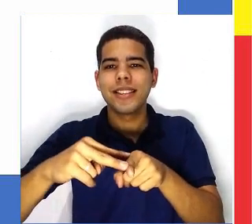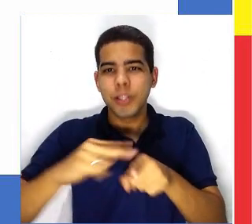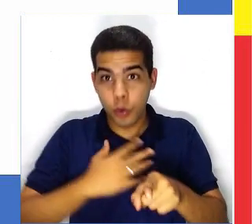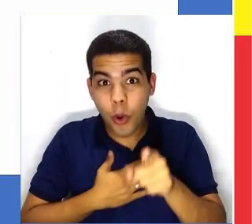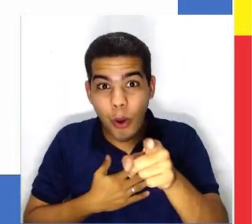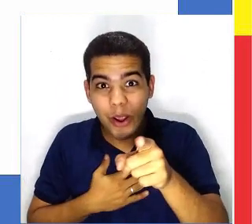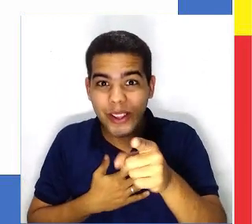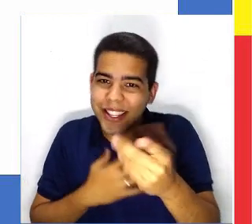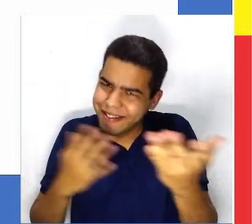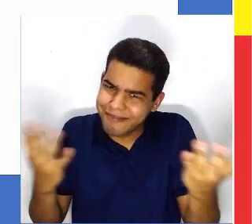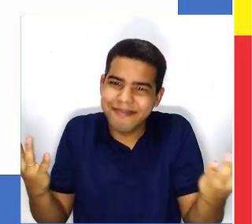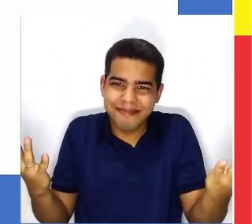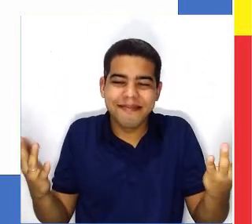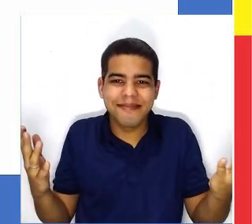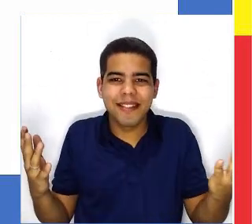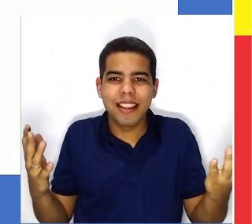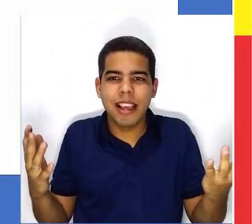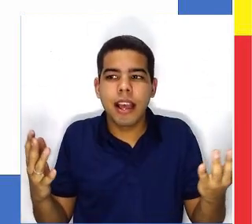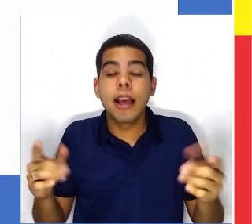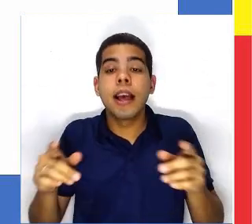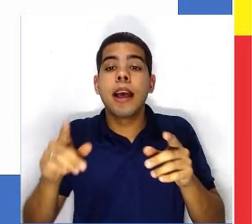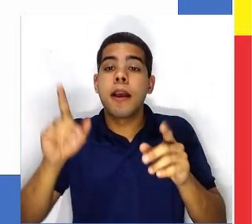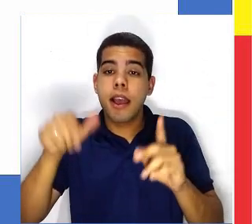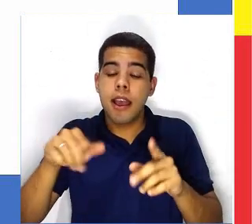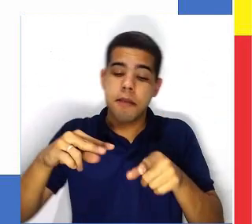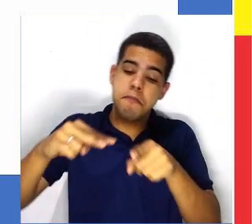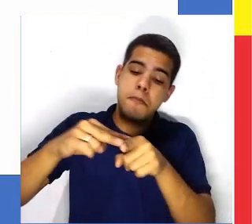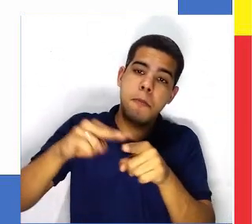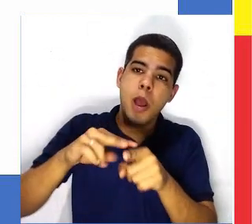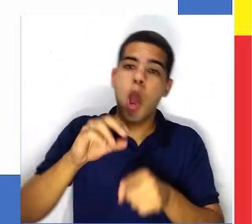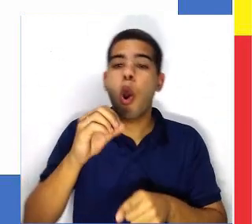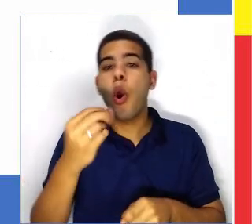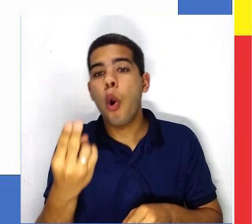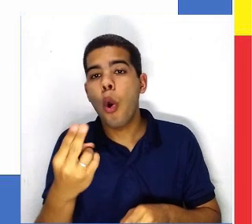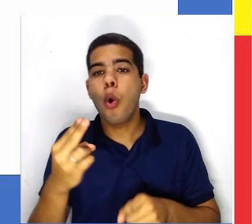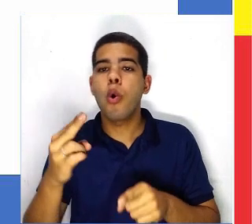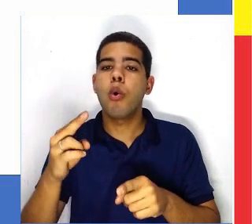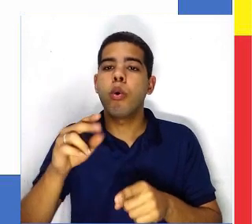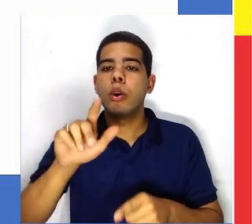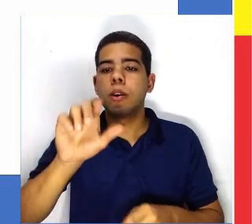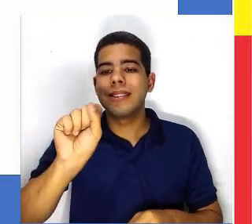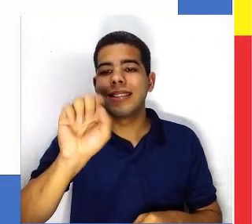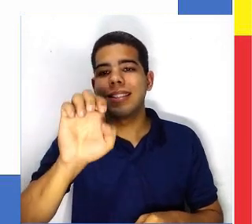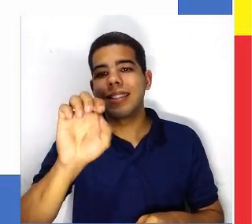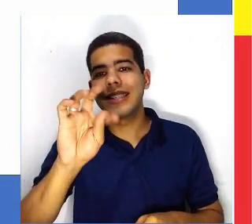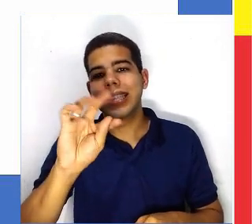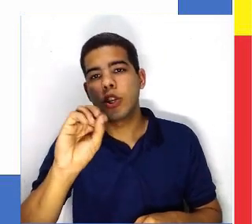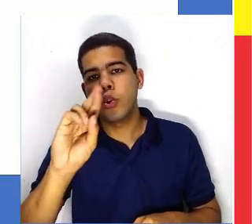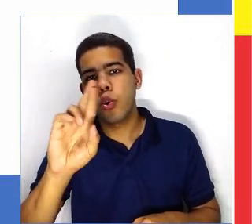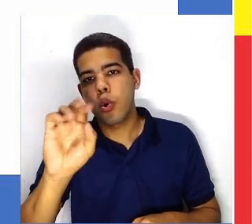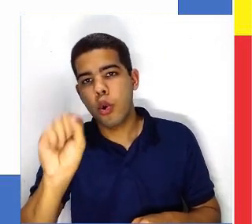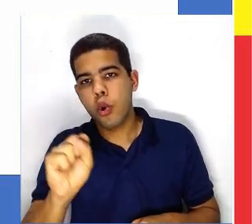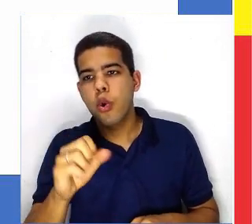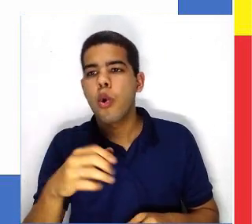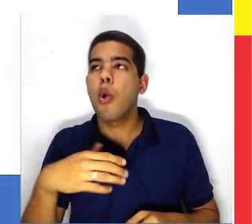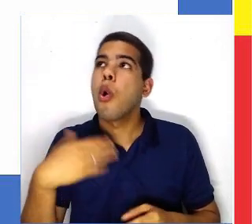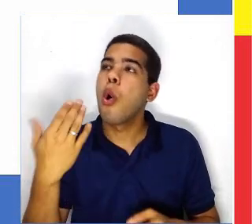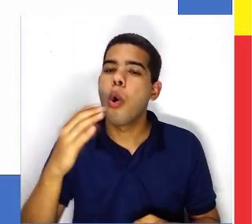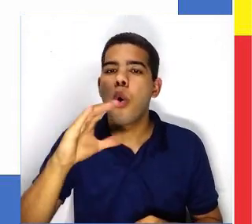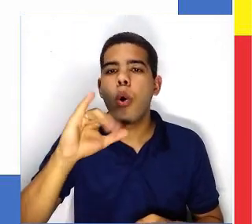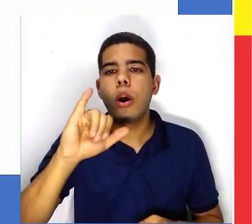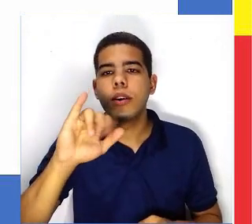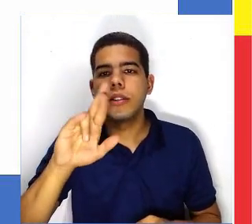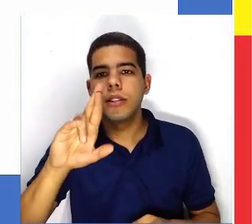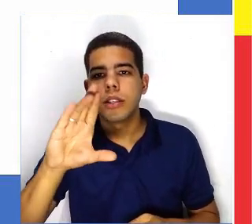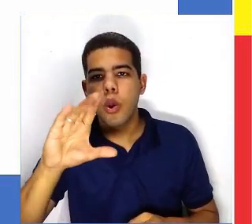O gráfico de pizza também é conhecido como gráfico de setores ou gráfico circular. É um diagrama circular onde os valores de